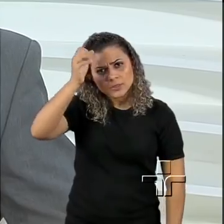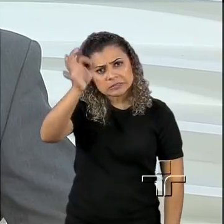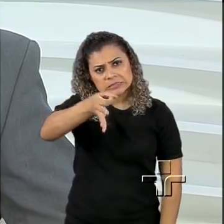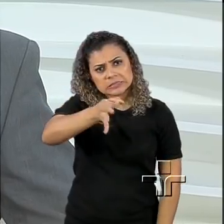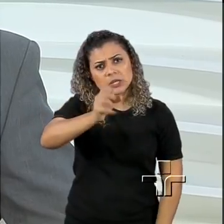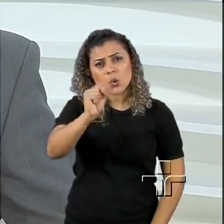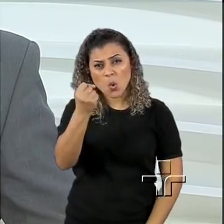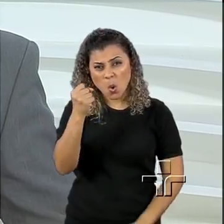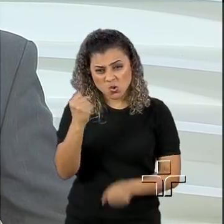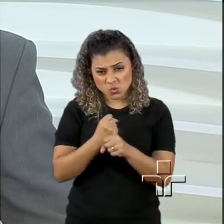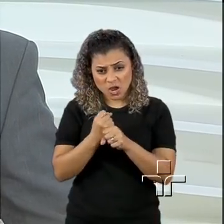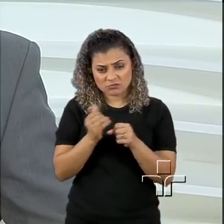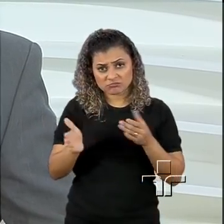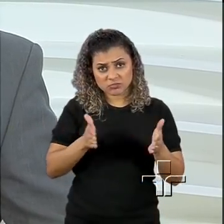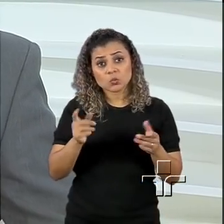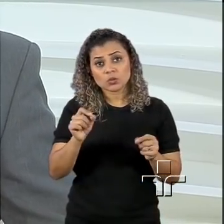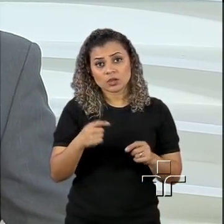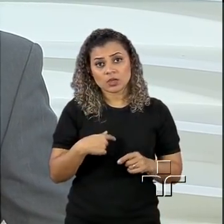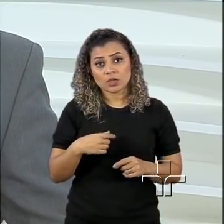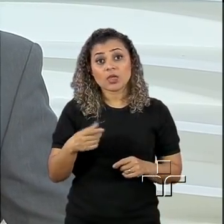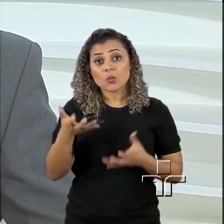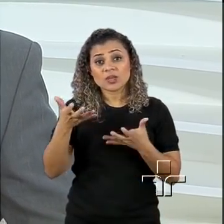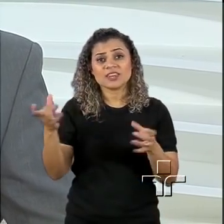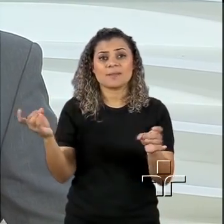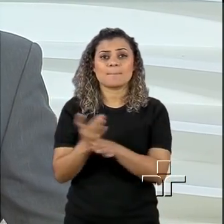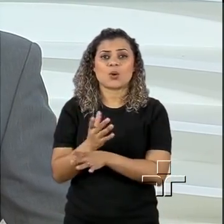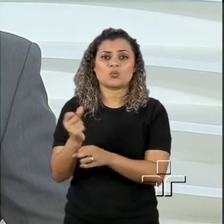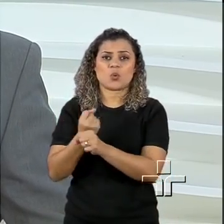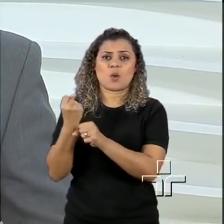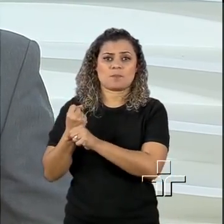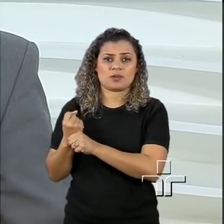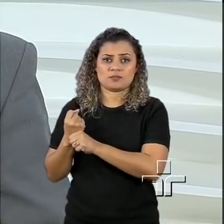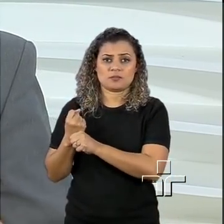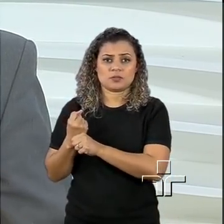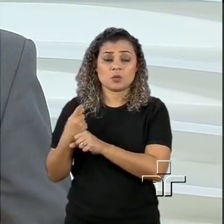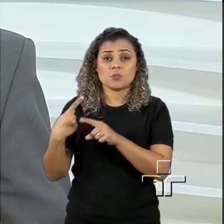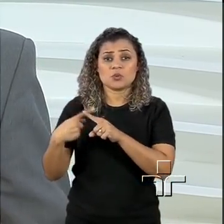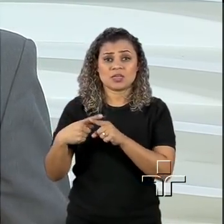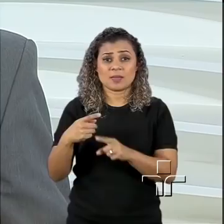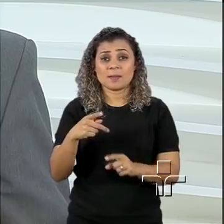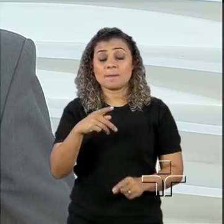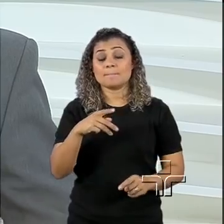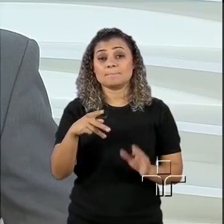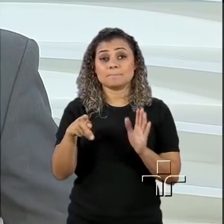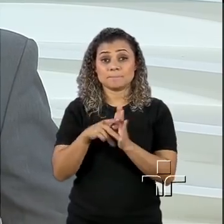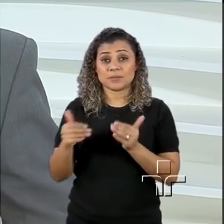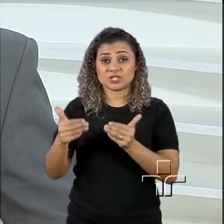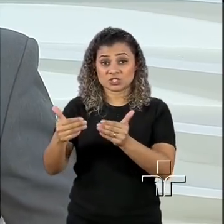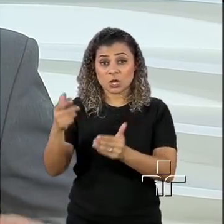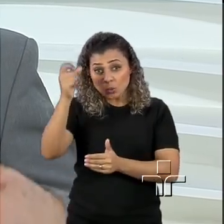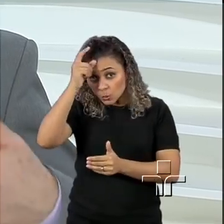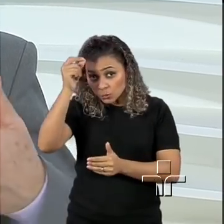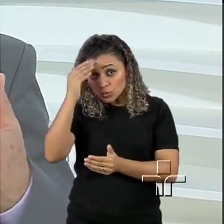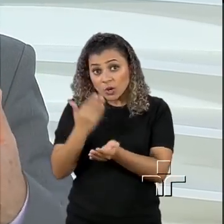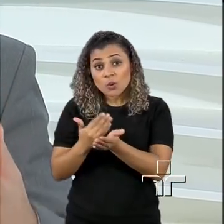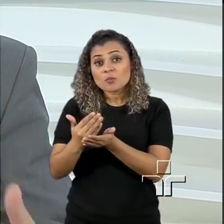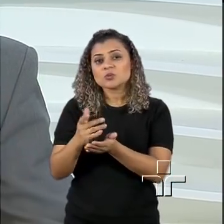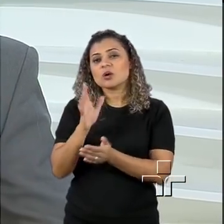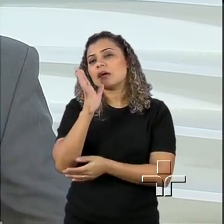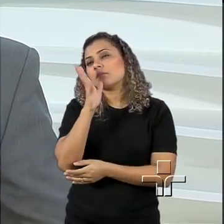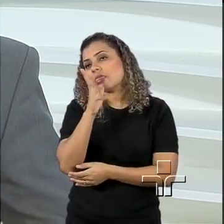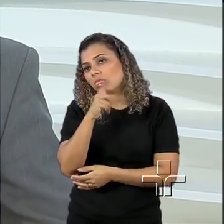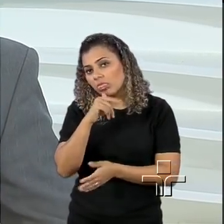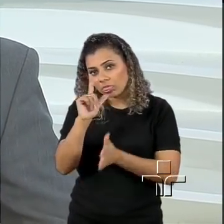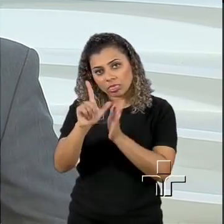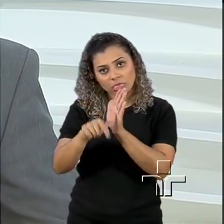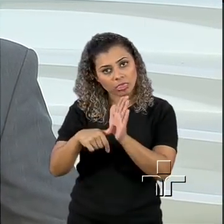meus 8 anos de governo, foi não ter terminado essa obra. Ou seja, quando o Ministério da Cultura começou a atrasar